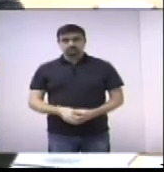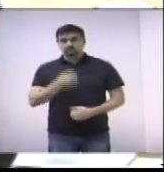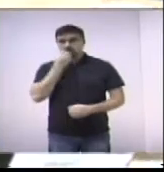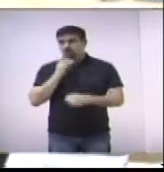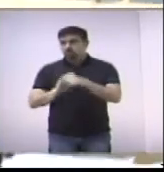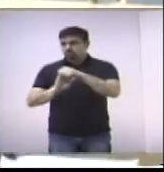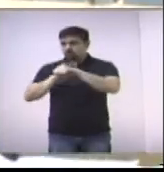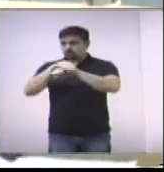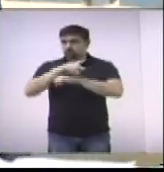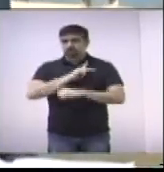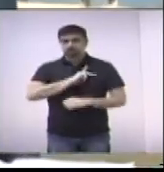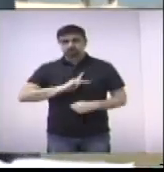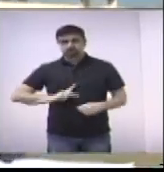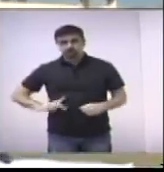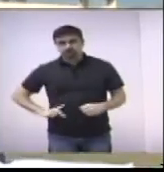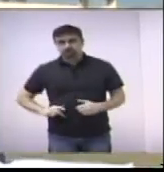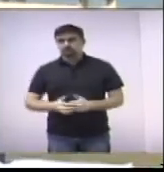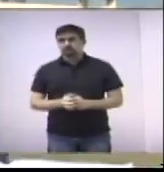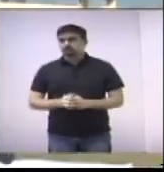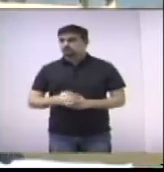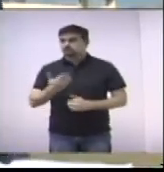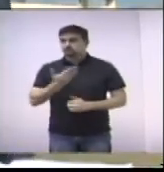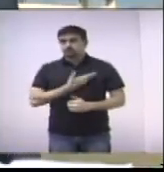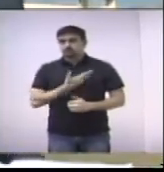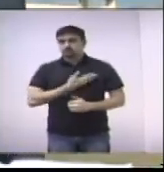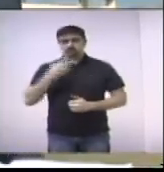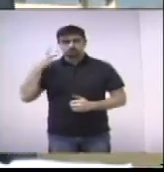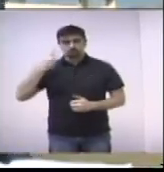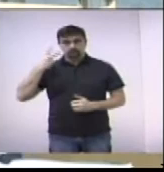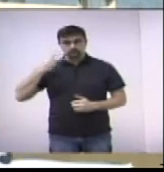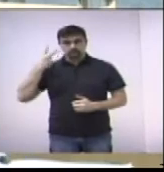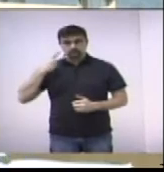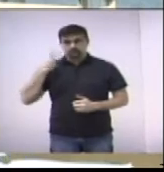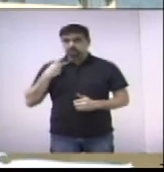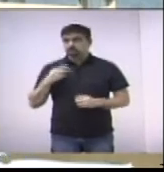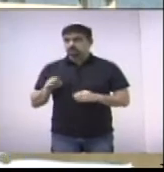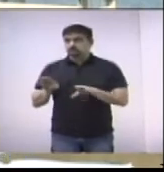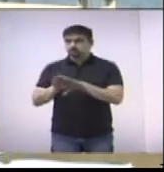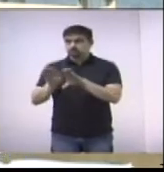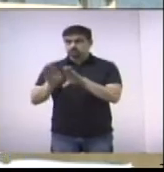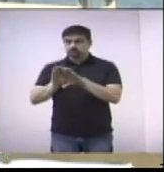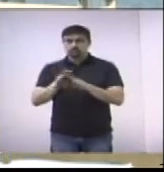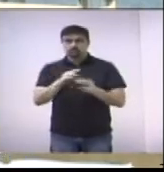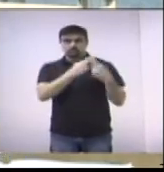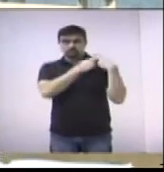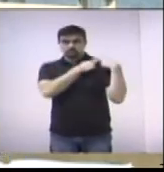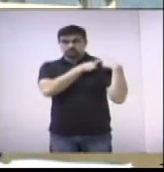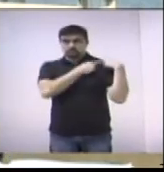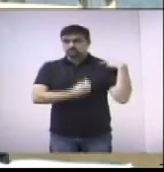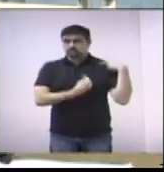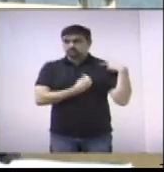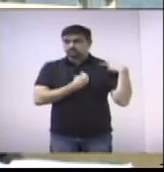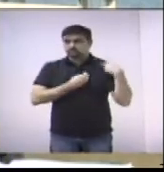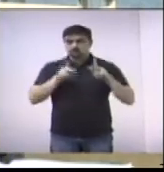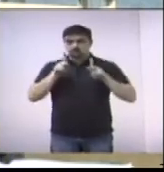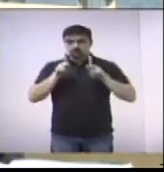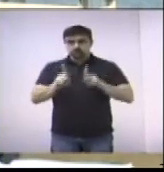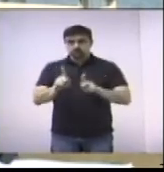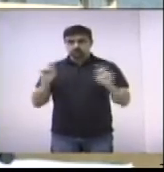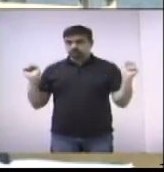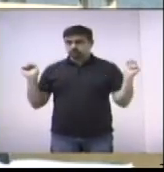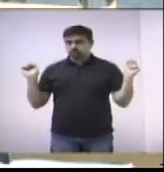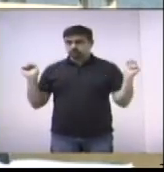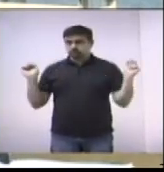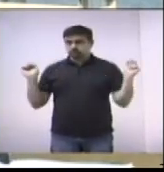Boa noite, presidente. Boa noite, colegas vereadores, autoridades presentes, a população